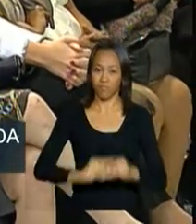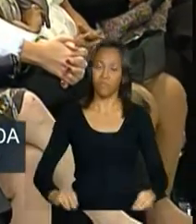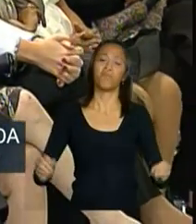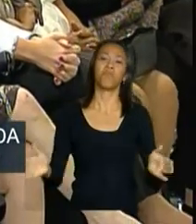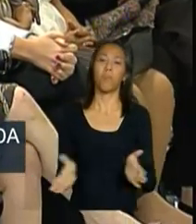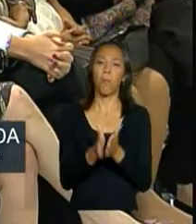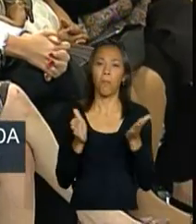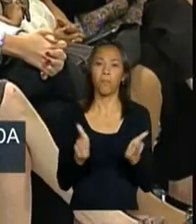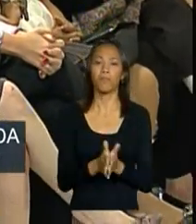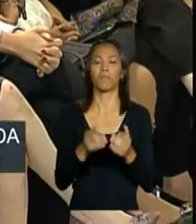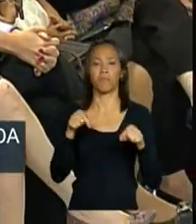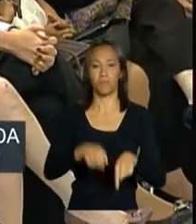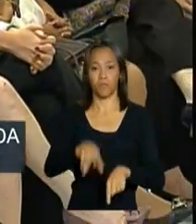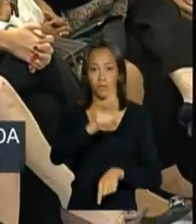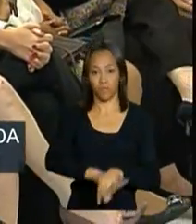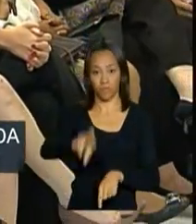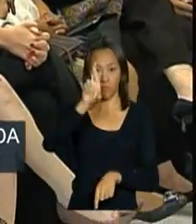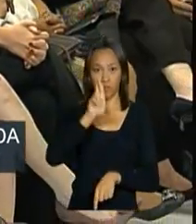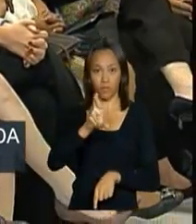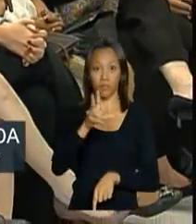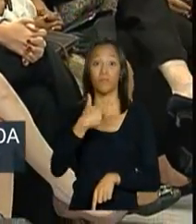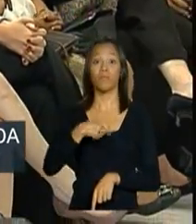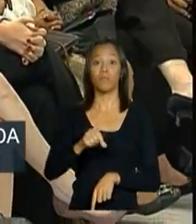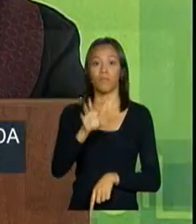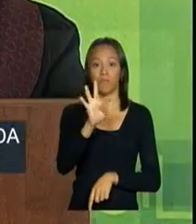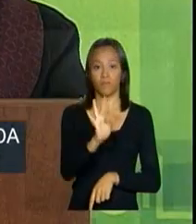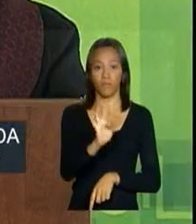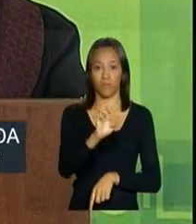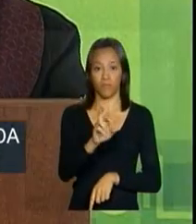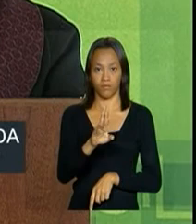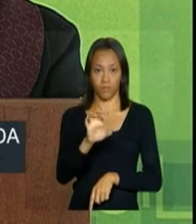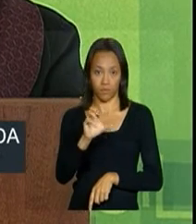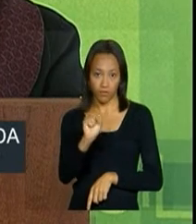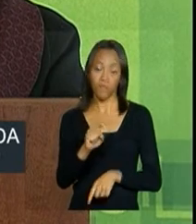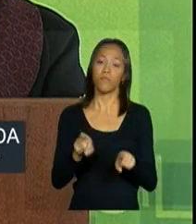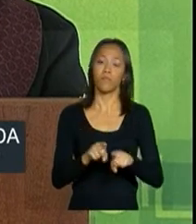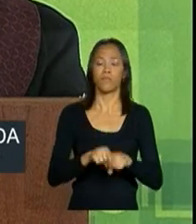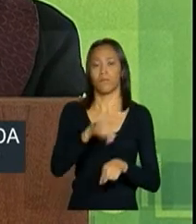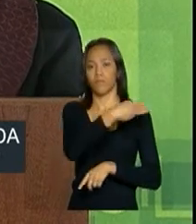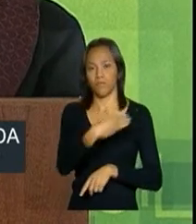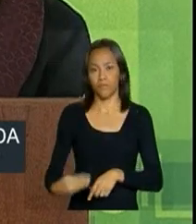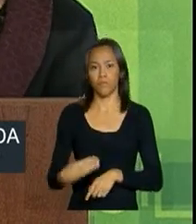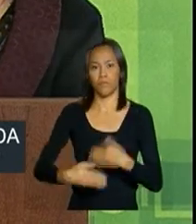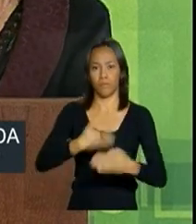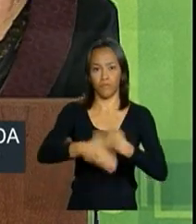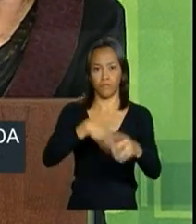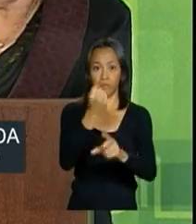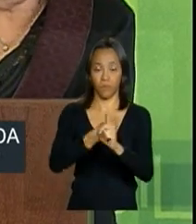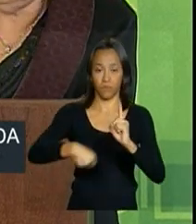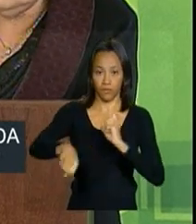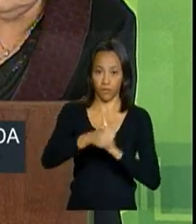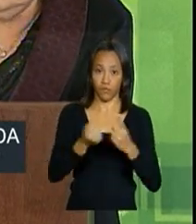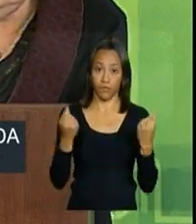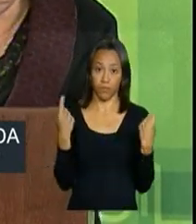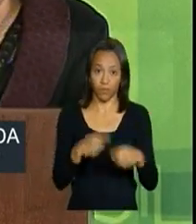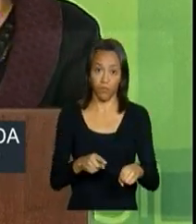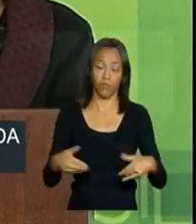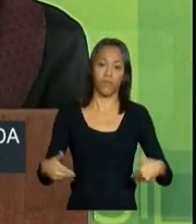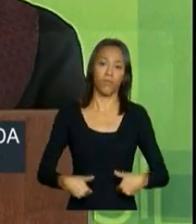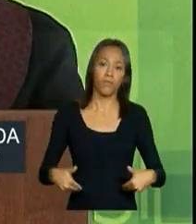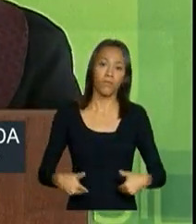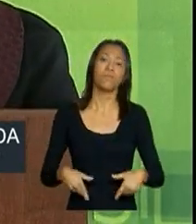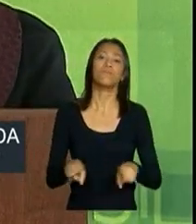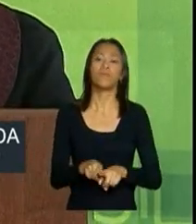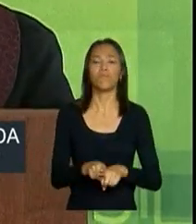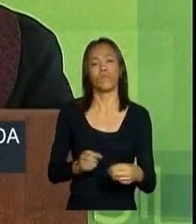neste ato representando a senhora Tereza Campello ministra do Desenvolvimento Social e combate à fome parceira